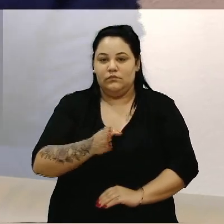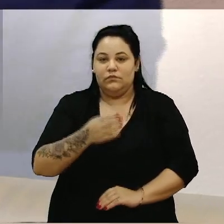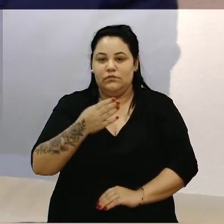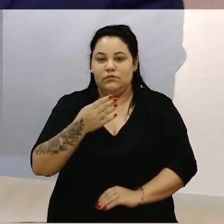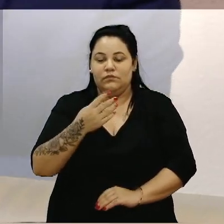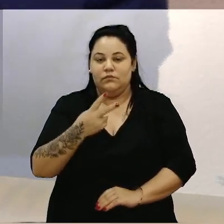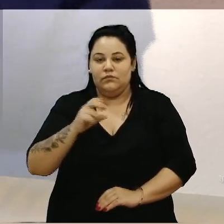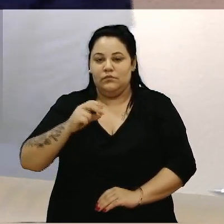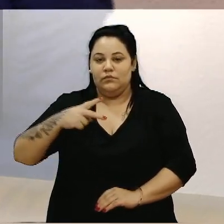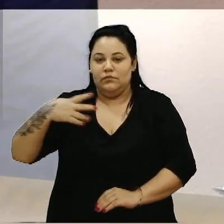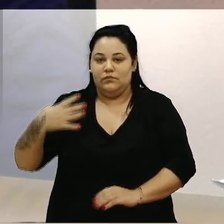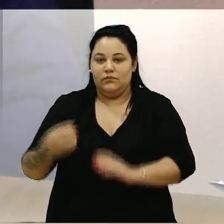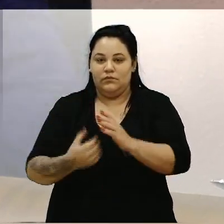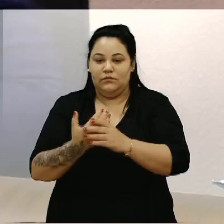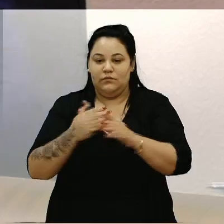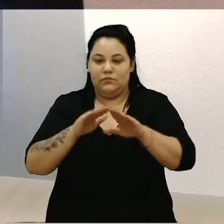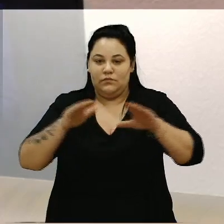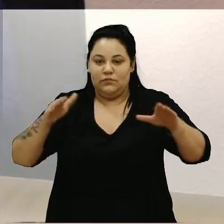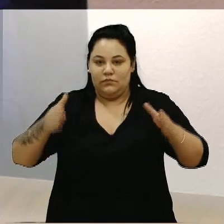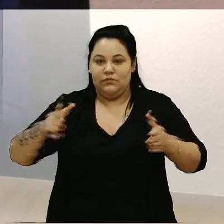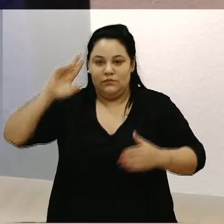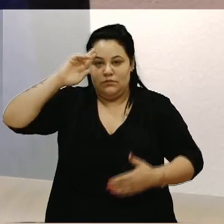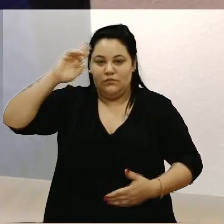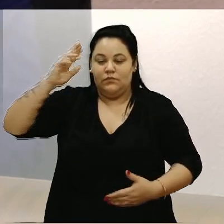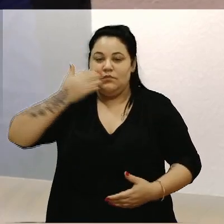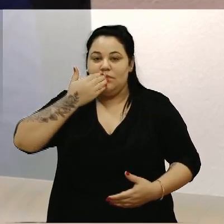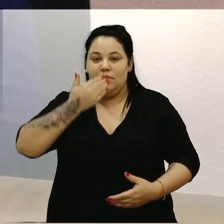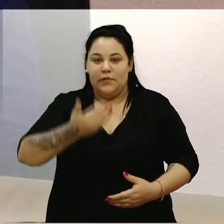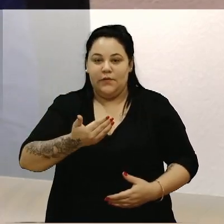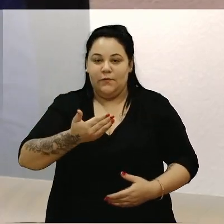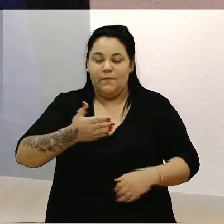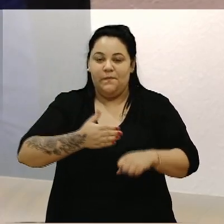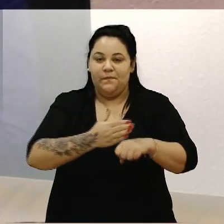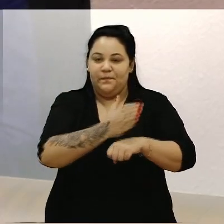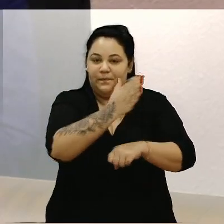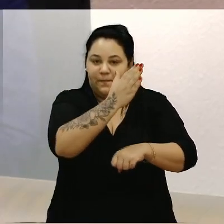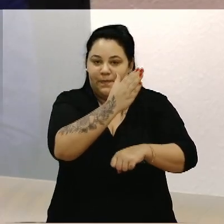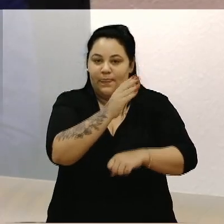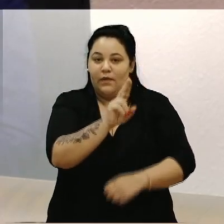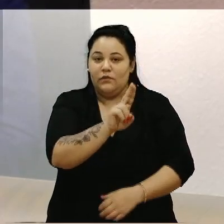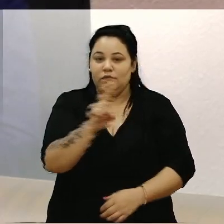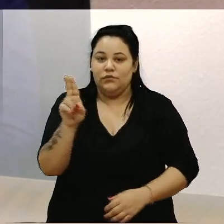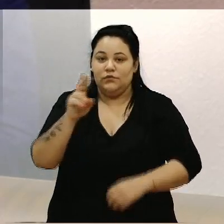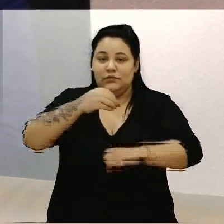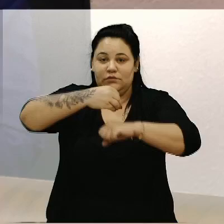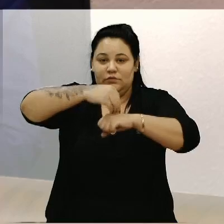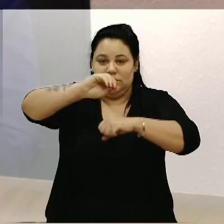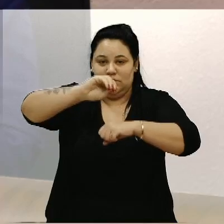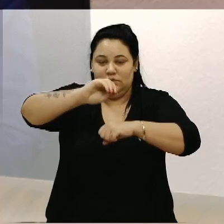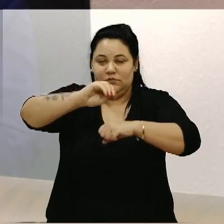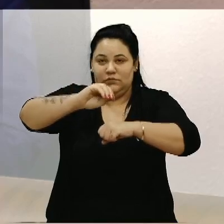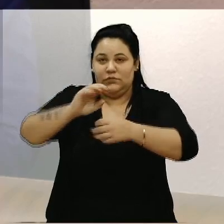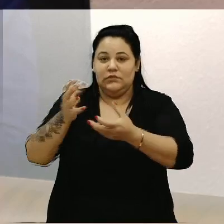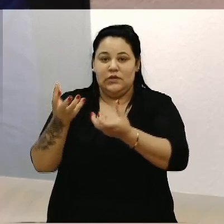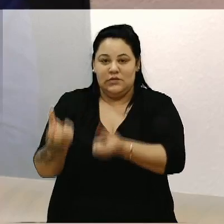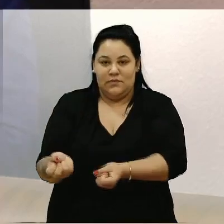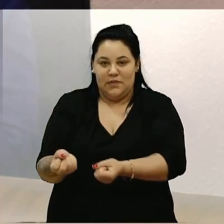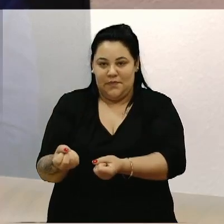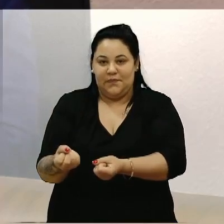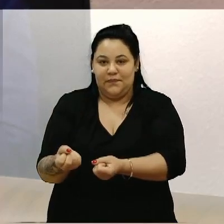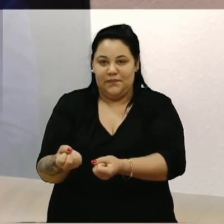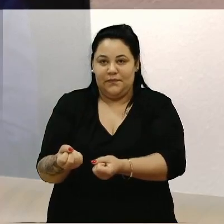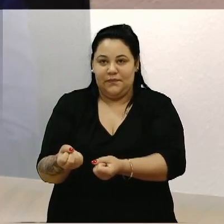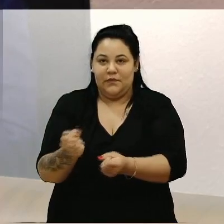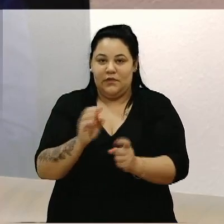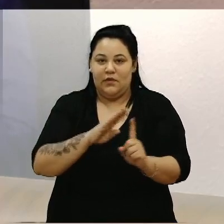40/2024, de autoria da mesa diretora, que requer a aprovação dos nomes indicados para receber a comenda